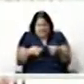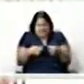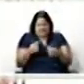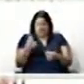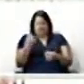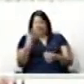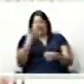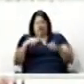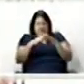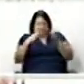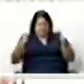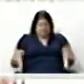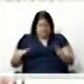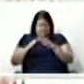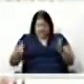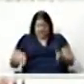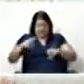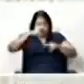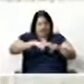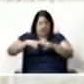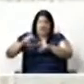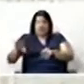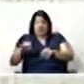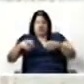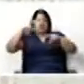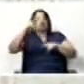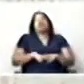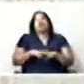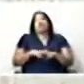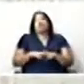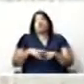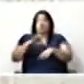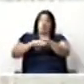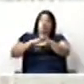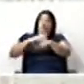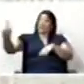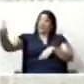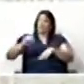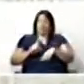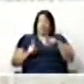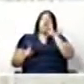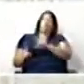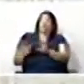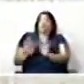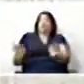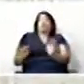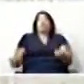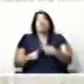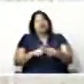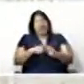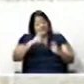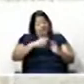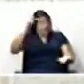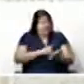e dá resposta àquela sociedade para os doentes que vêm ali. Para os doentes que vêm ali. Porque enquanto não tem o médico ali,